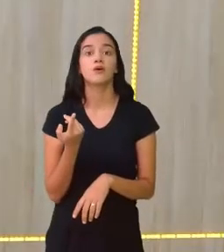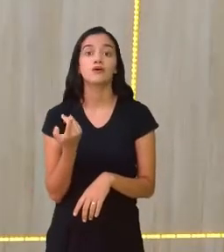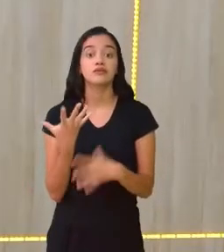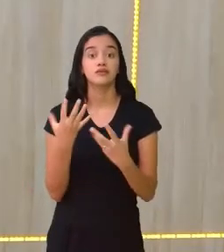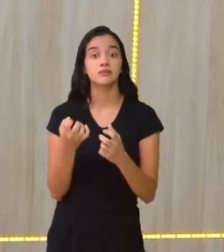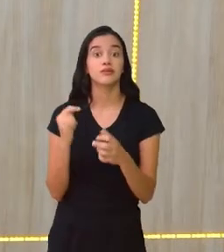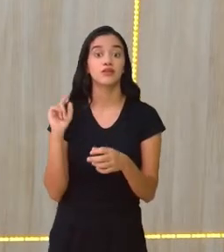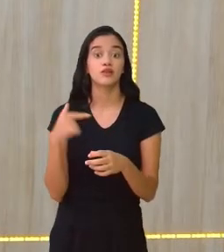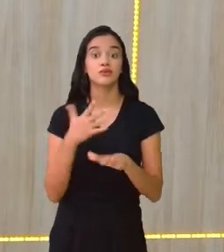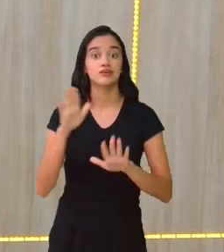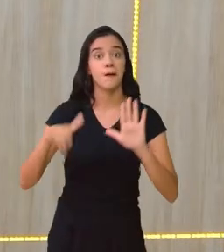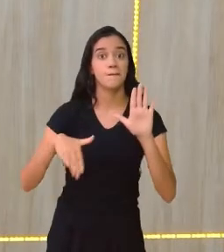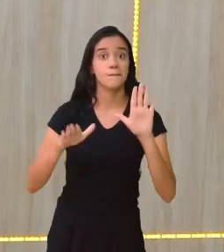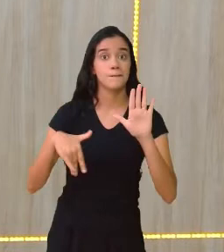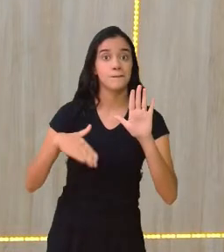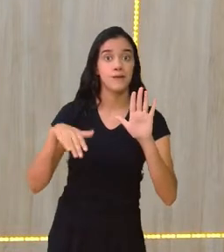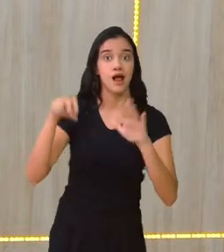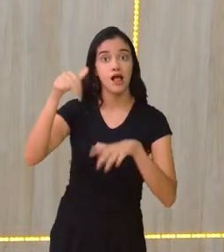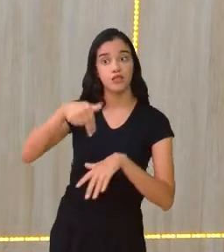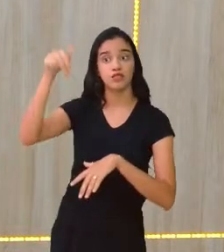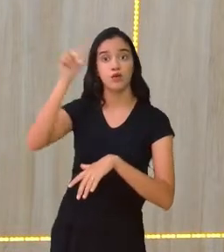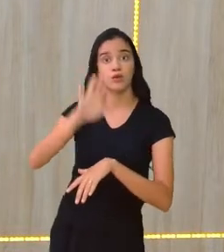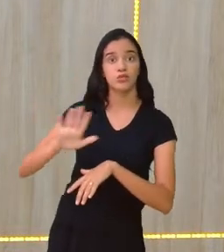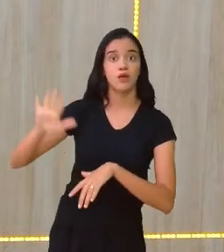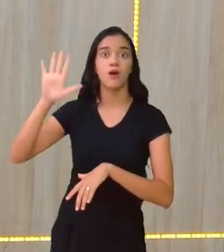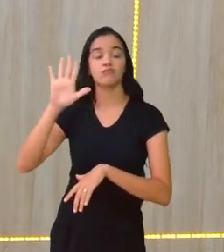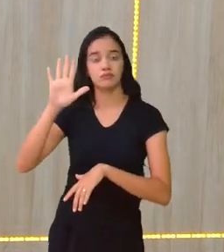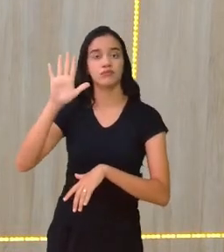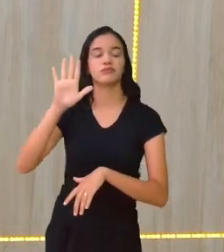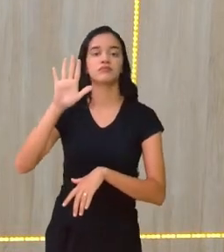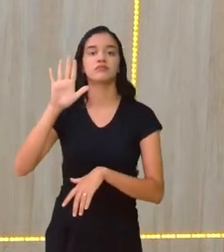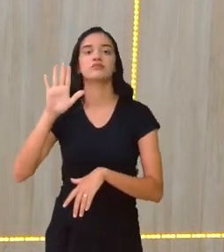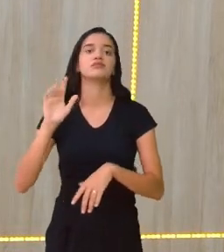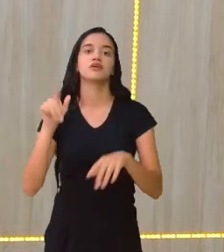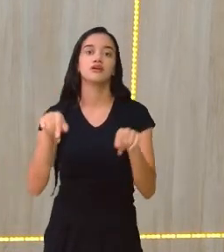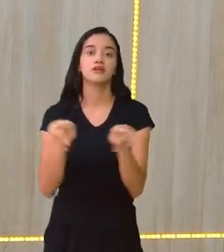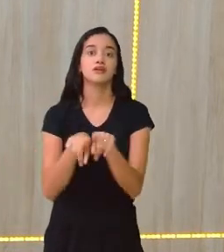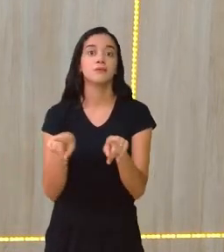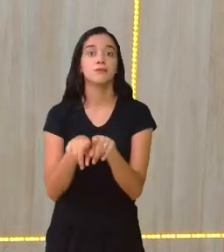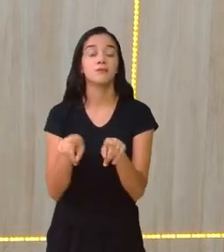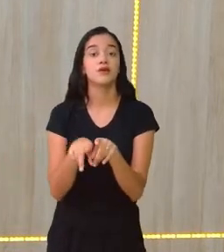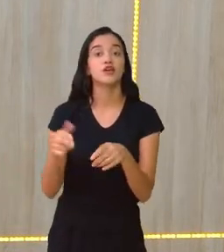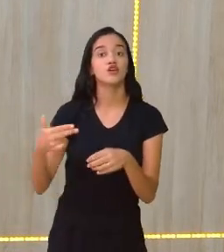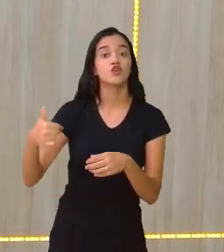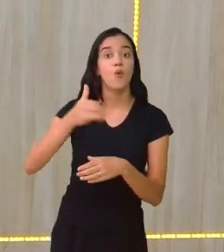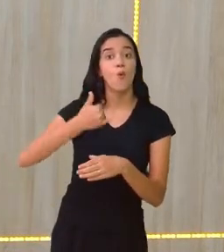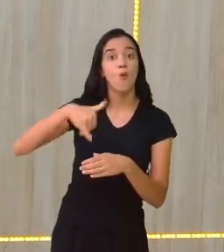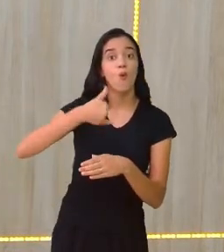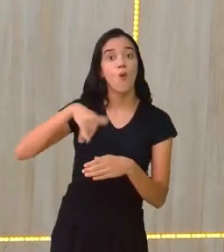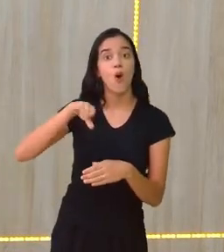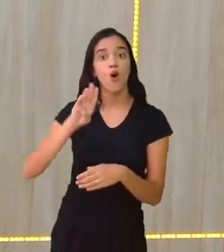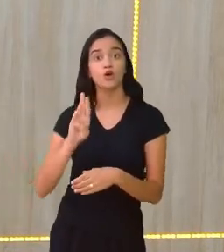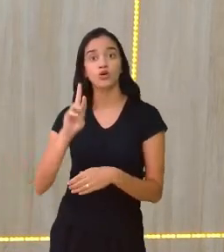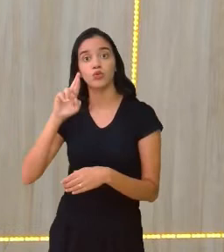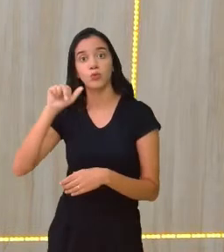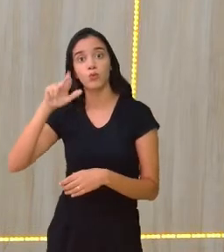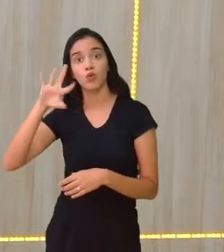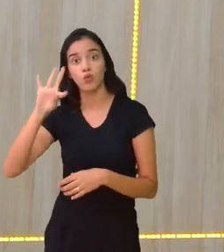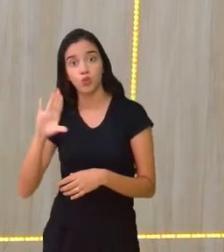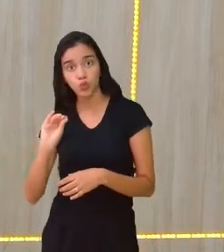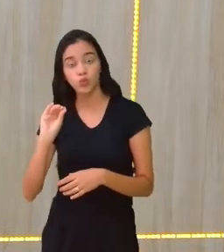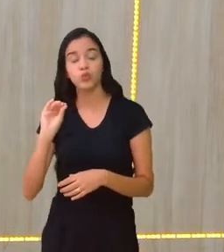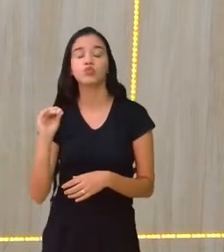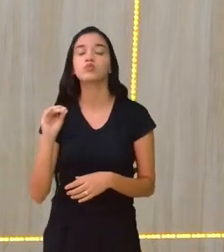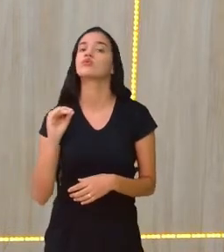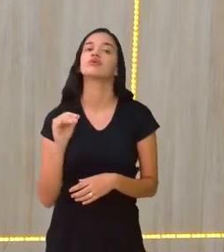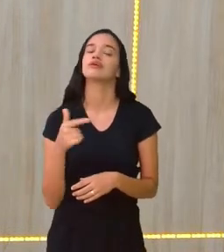nas nossas praias, né, do Nordeste, a gente recebeu óleo bruto, né, petróleo bruto, não foi? Há um tempo